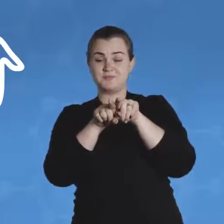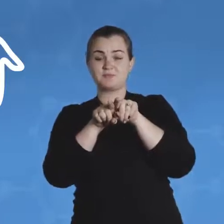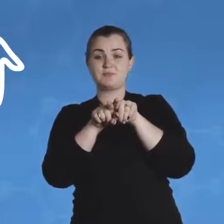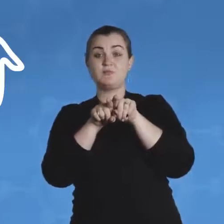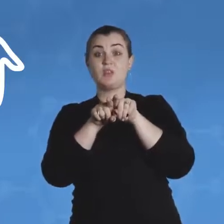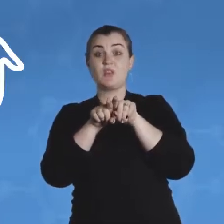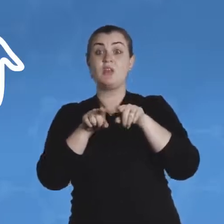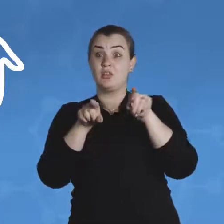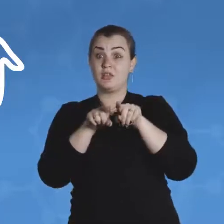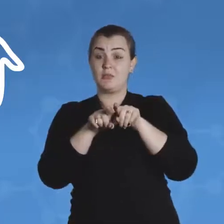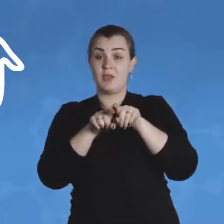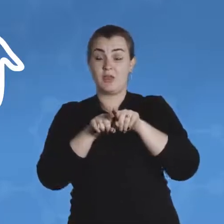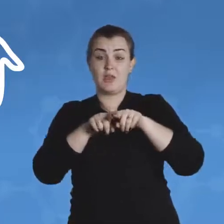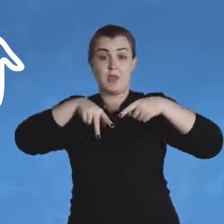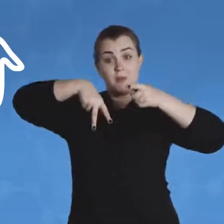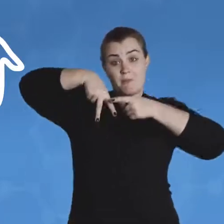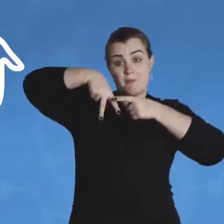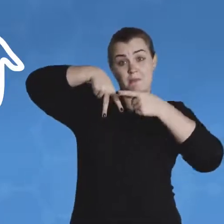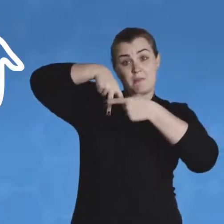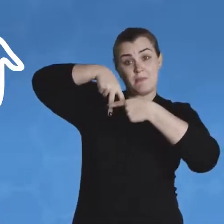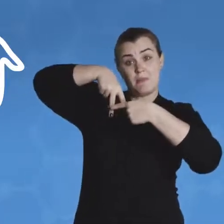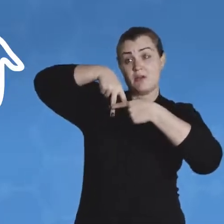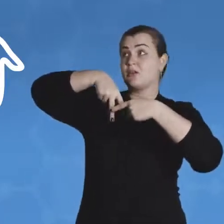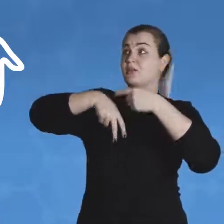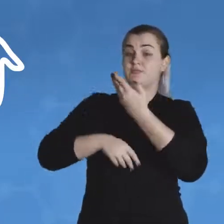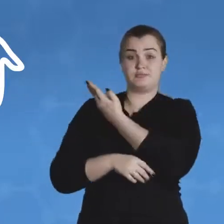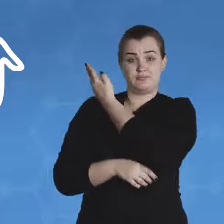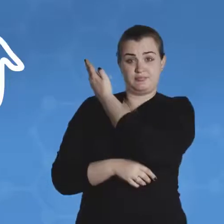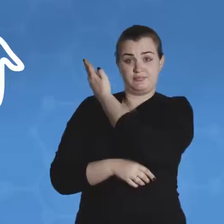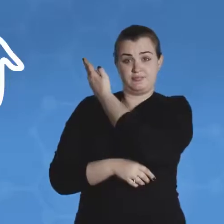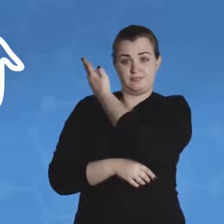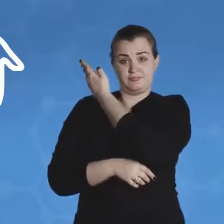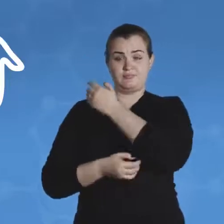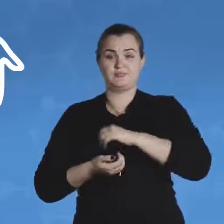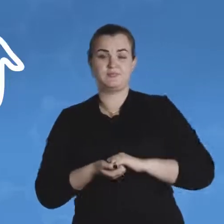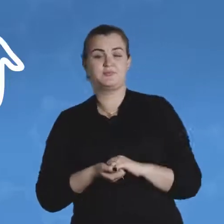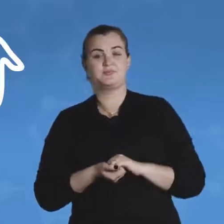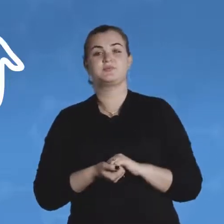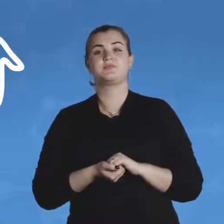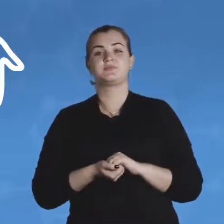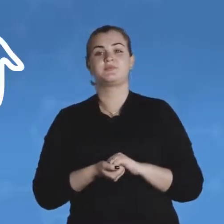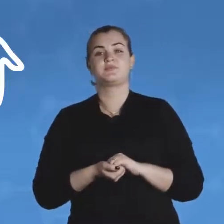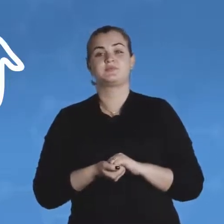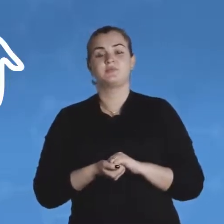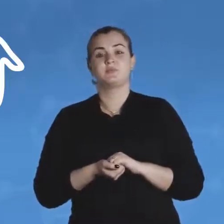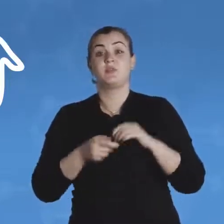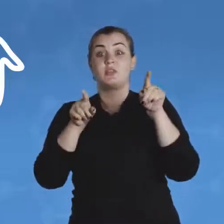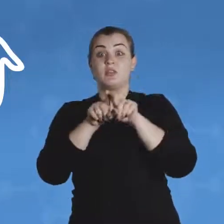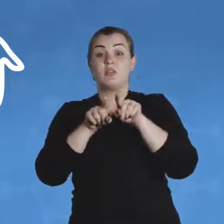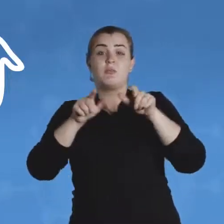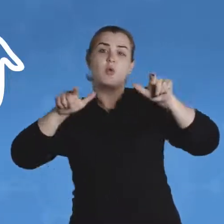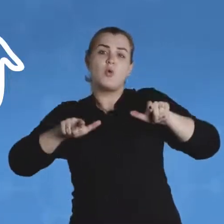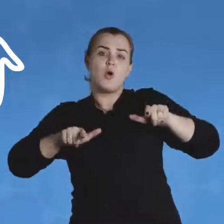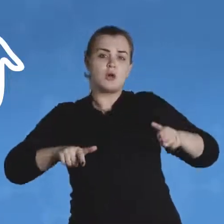lateral externa das coxas, 4 dedos abaixo da virilha e 4 dedos acima do joelho. E as regiões